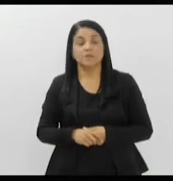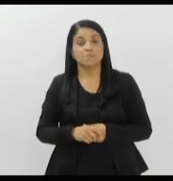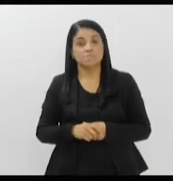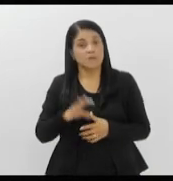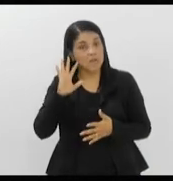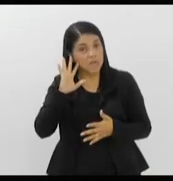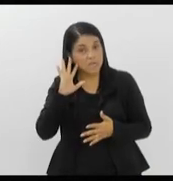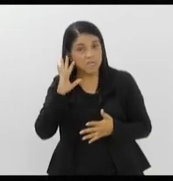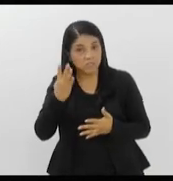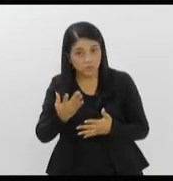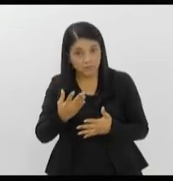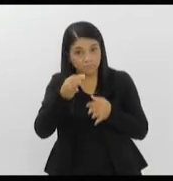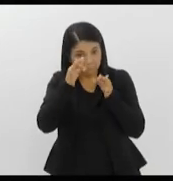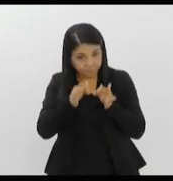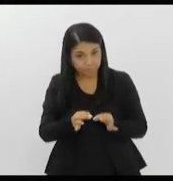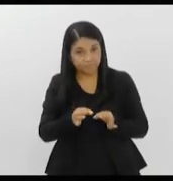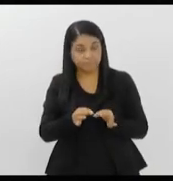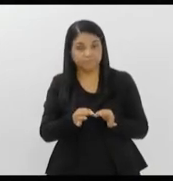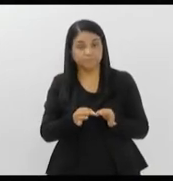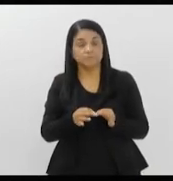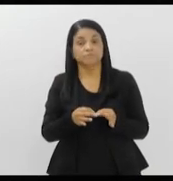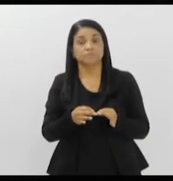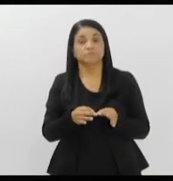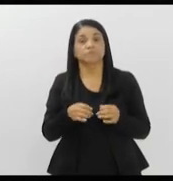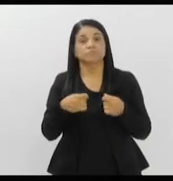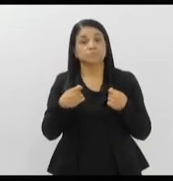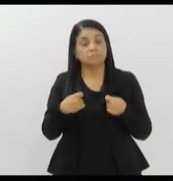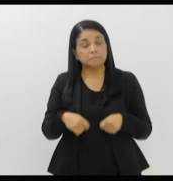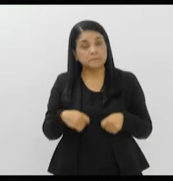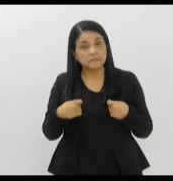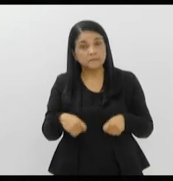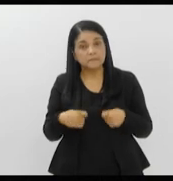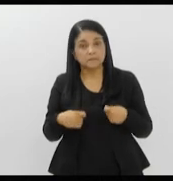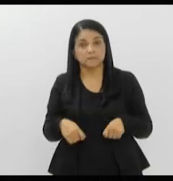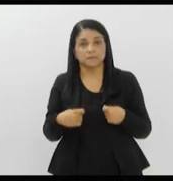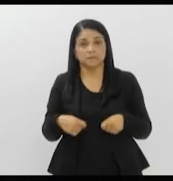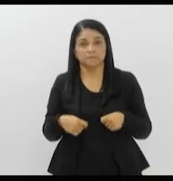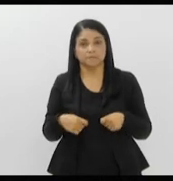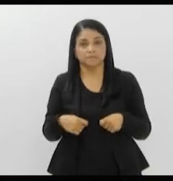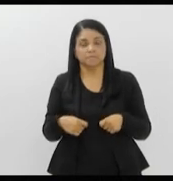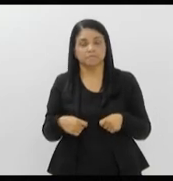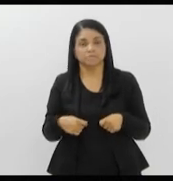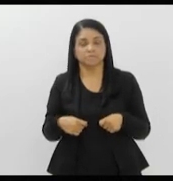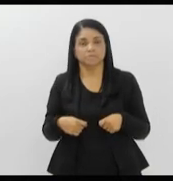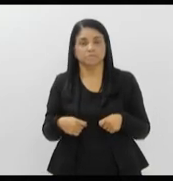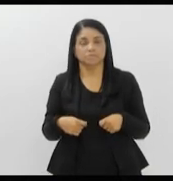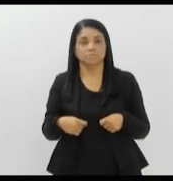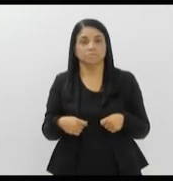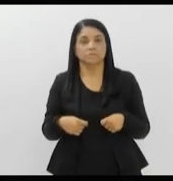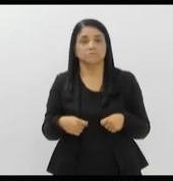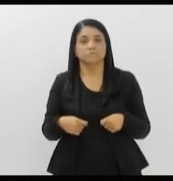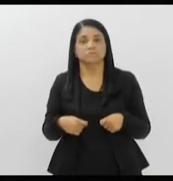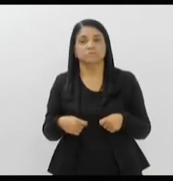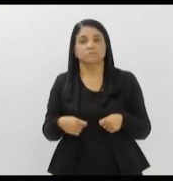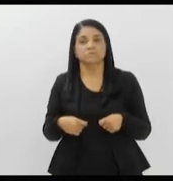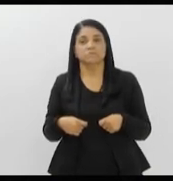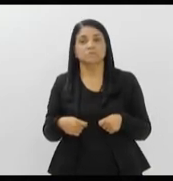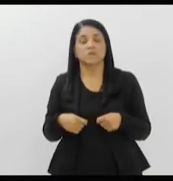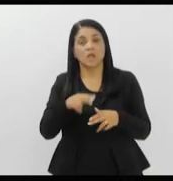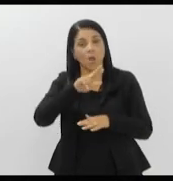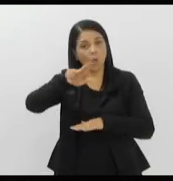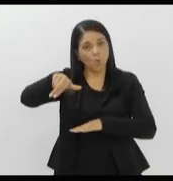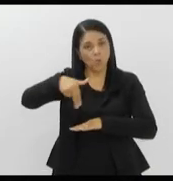grande intensidade, se faz necessário, evidentemente, que a